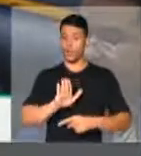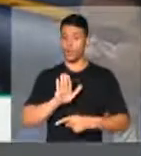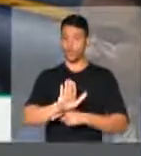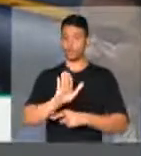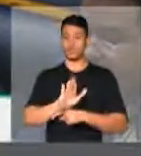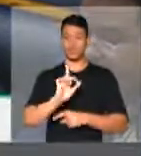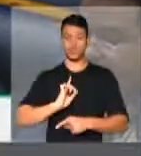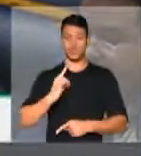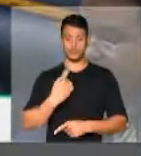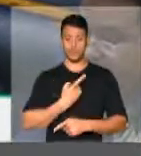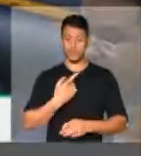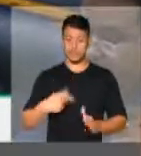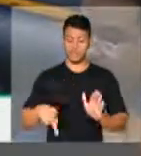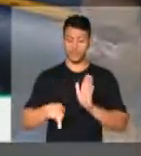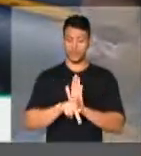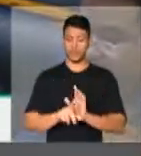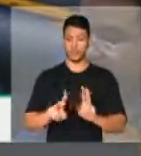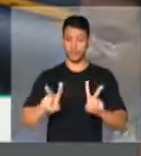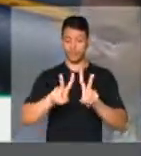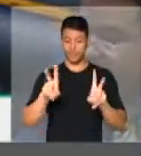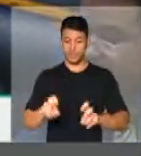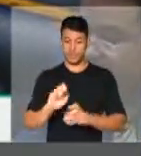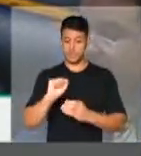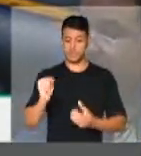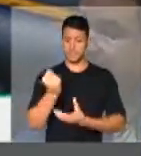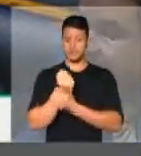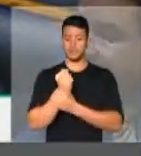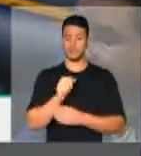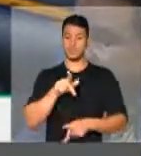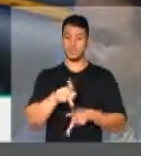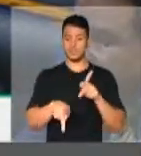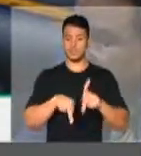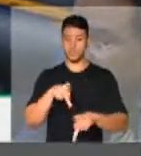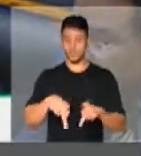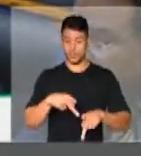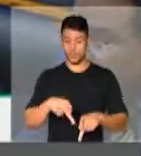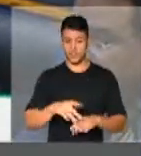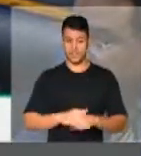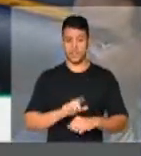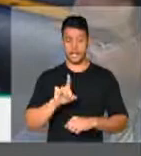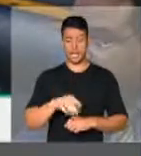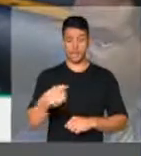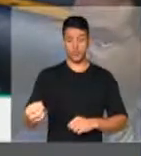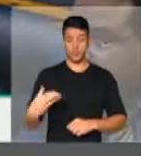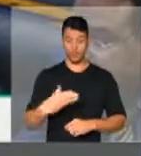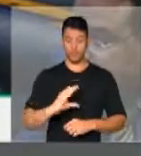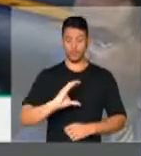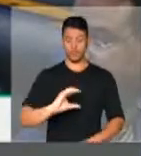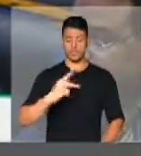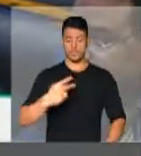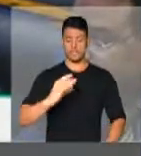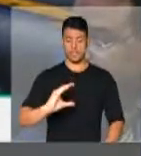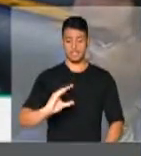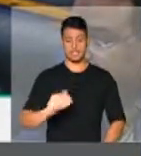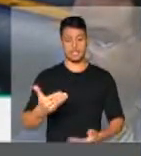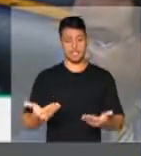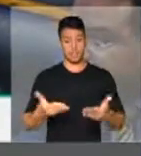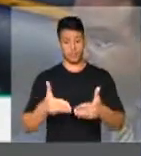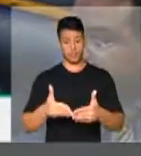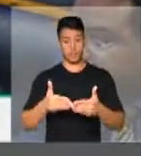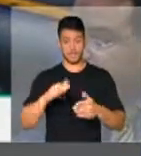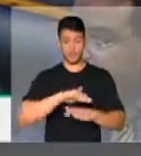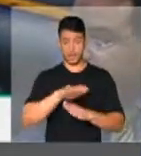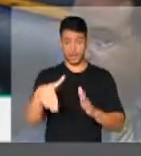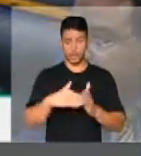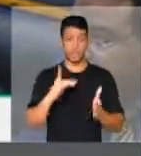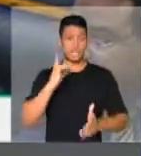essa legislatura poderá dar para a segurança pública do nosso país, que é o novo Código de Processo Penal. Então, conclamo a todos os deputados que participam da